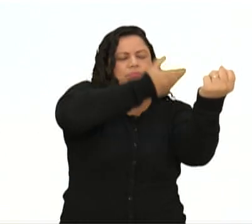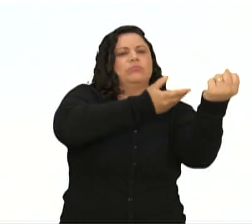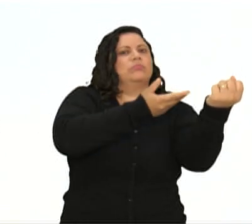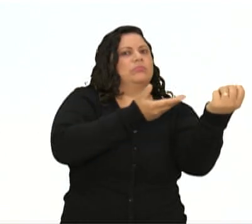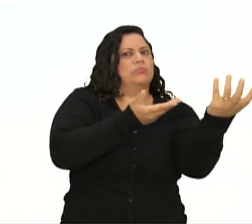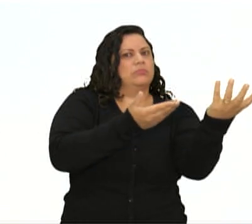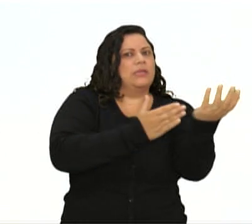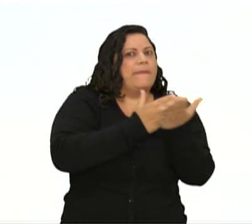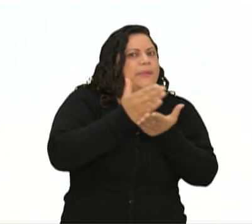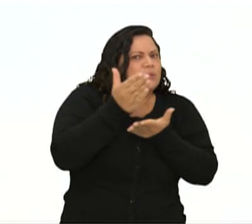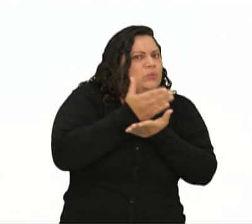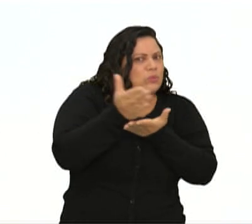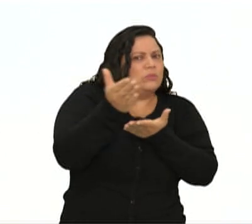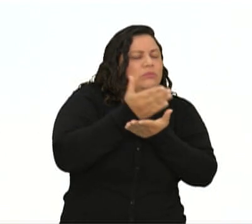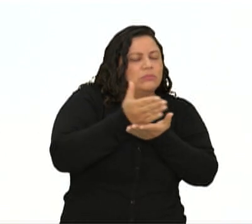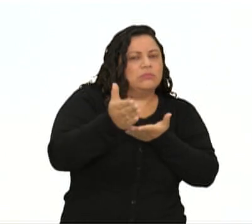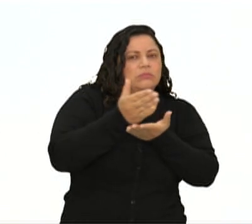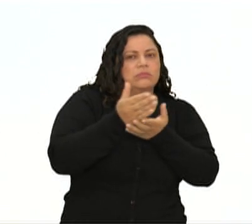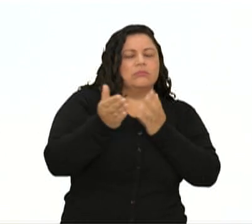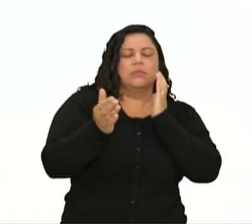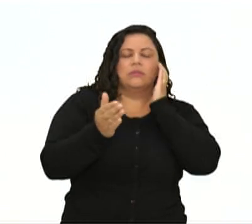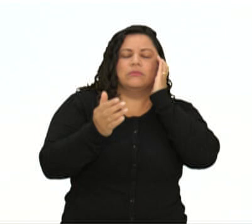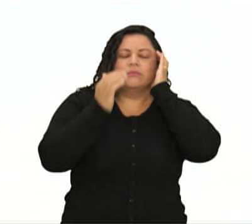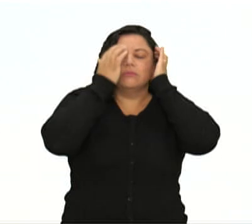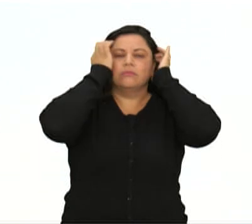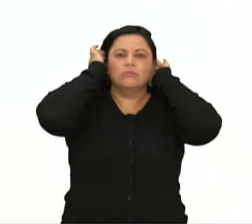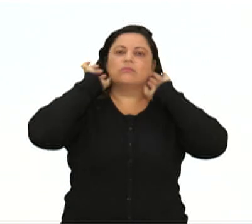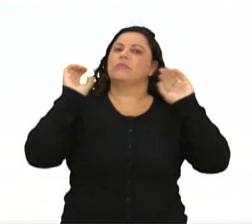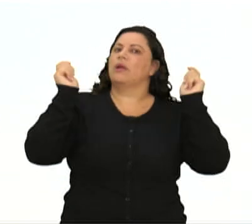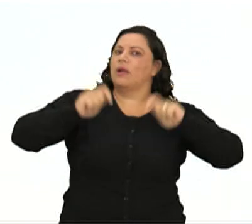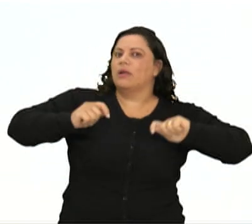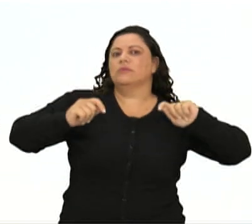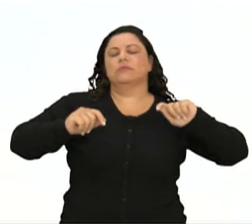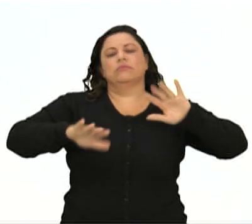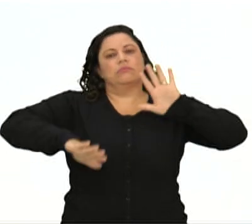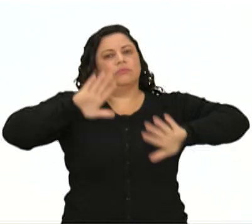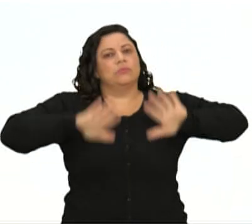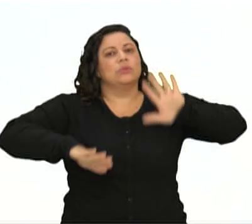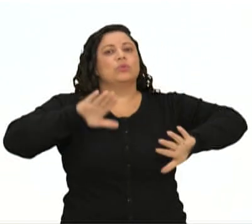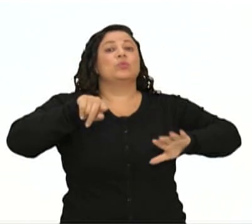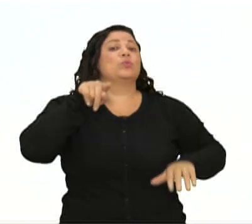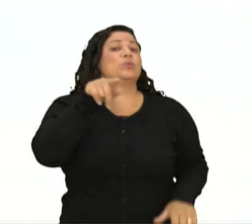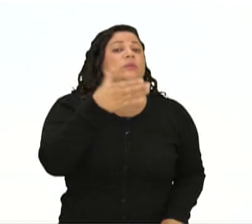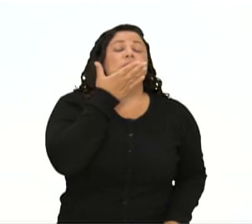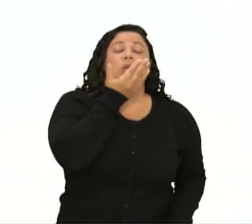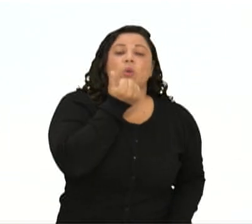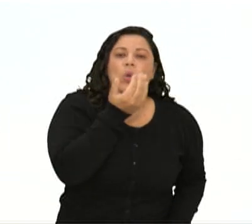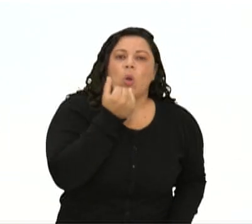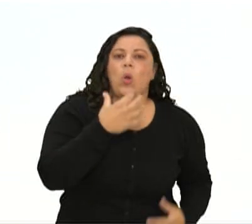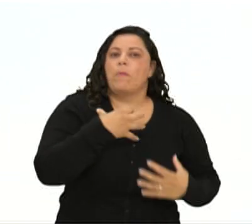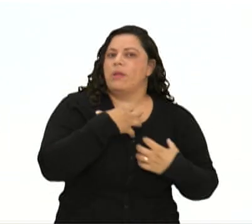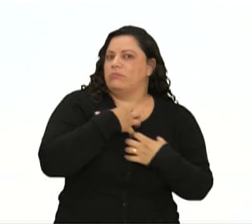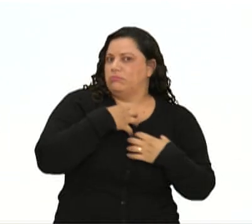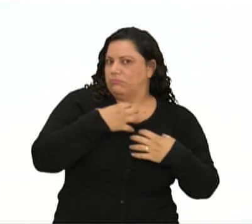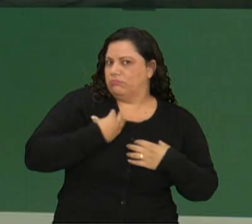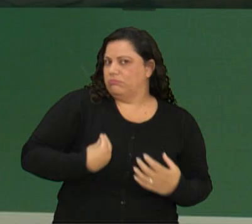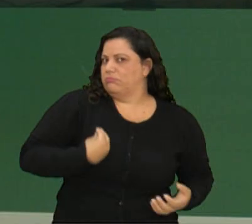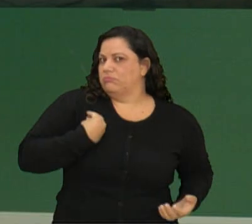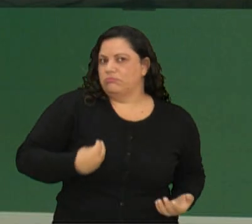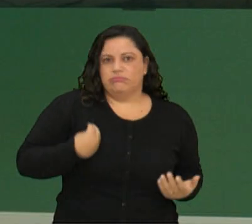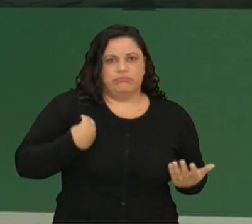início da pressão alta, algo que ainda, dependendo dos hábitos alimentares, do estilo de vida dessa pessoa, dá para